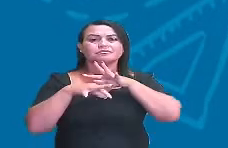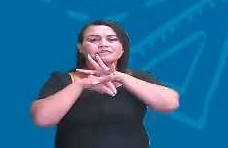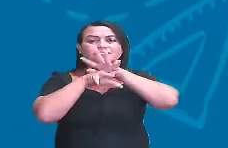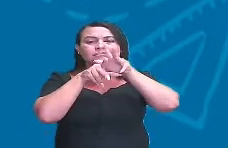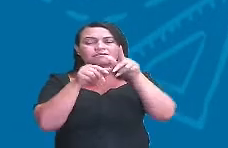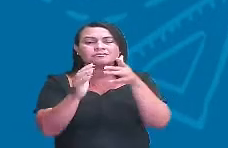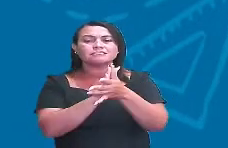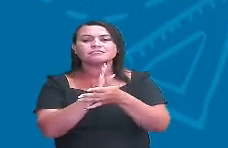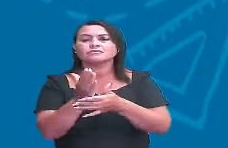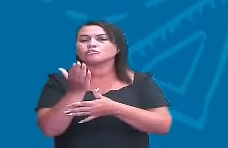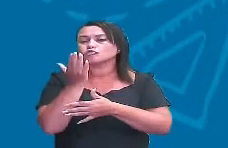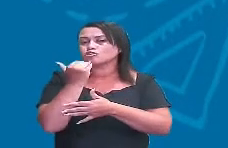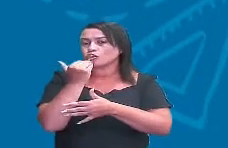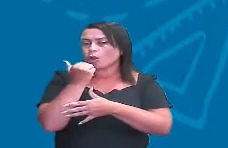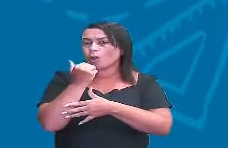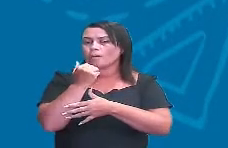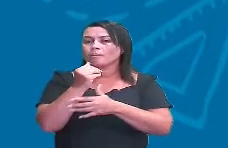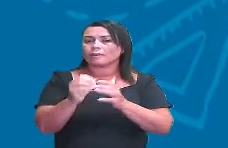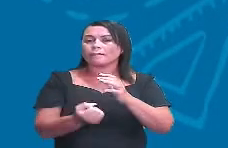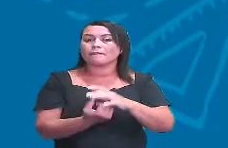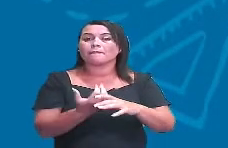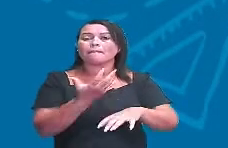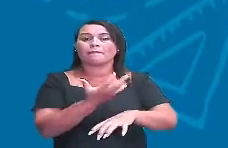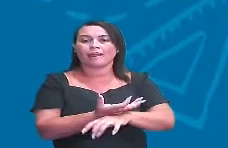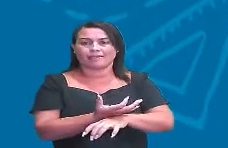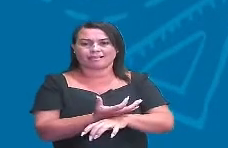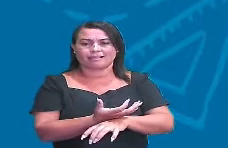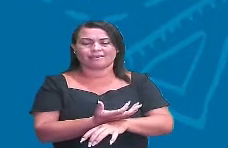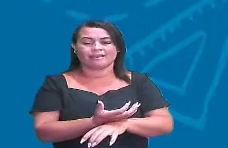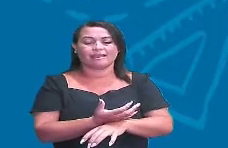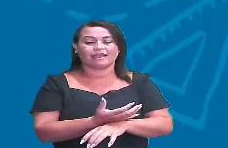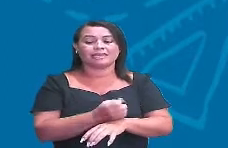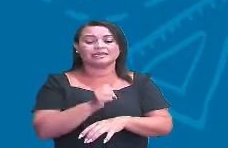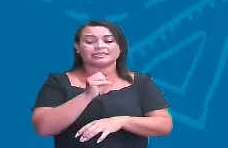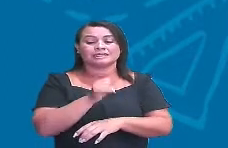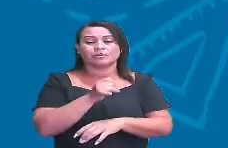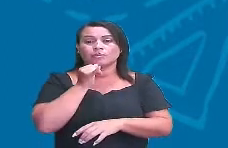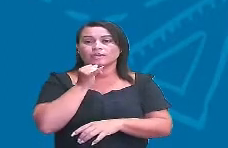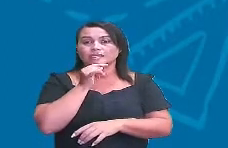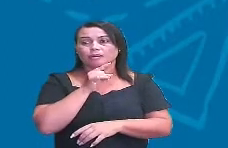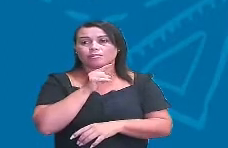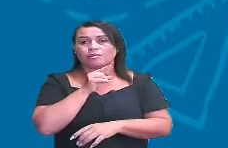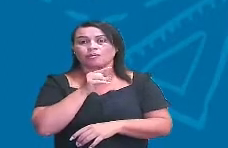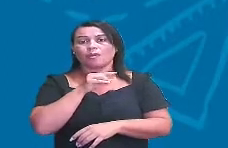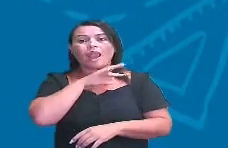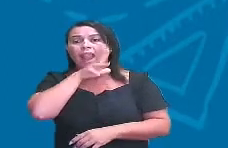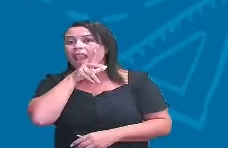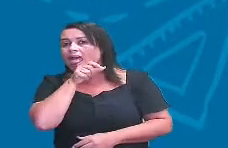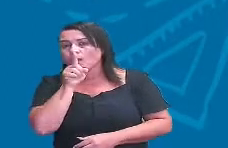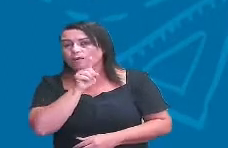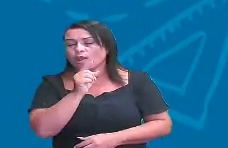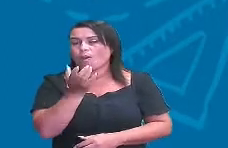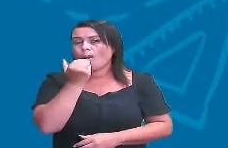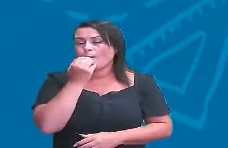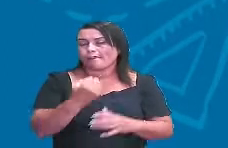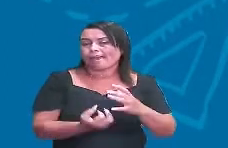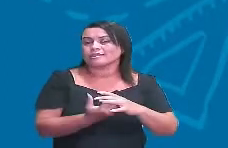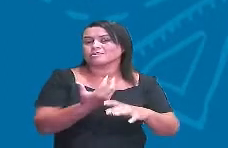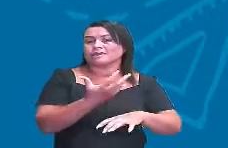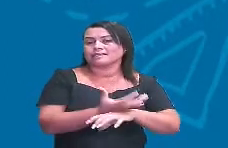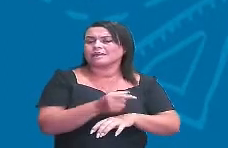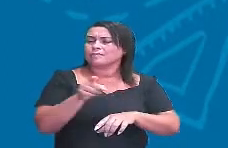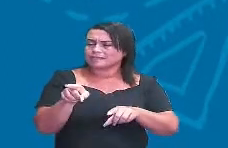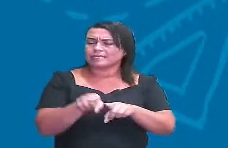plantas, que são o alimento do leão. Então, apesar de ele não se alimentar dessas plantinhas, ele indiretamente acaba